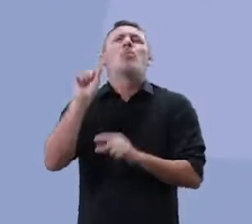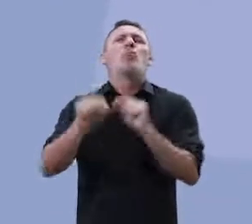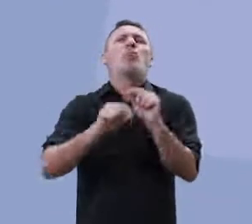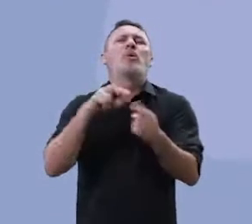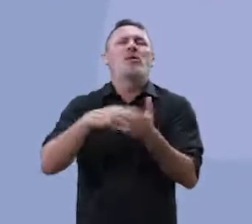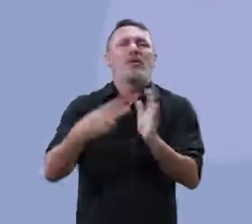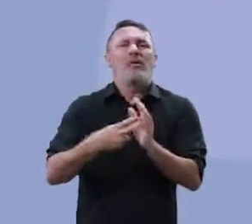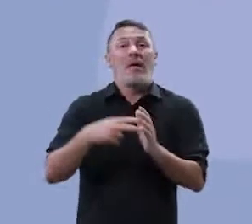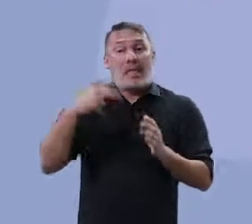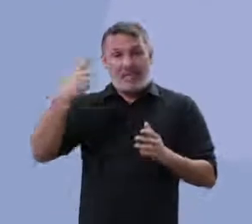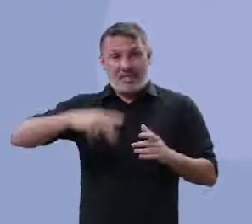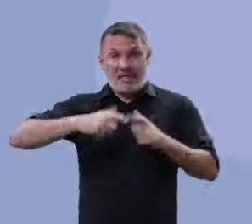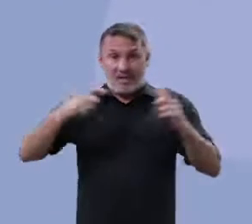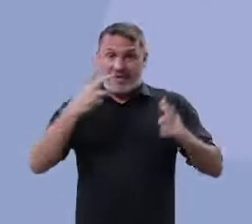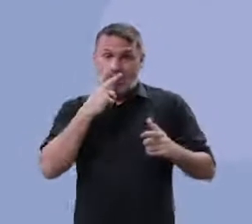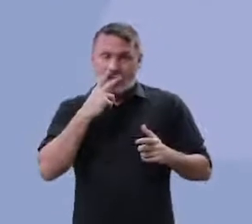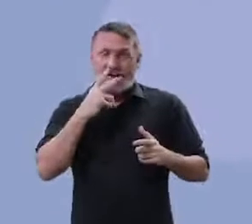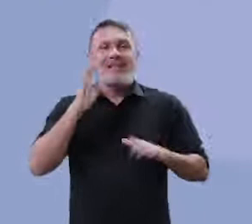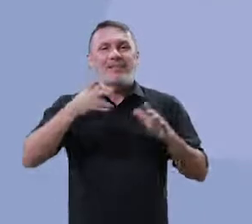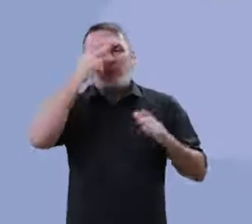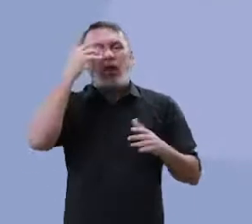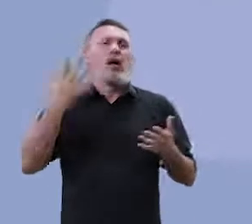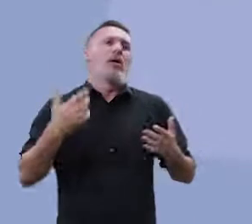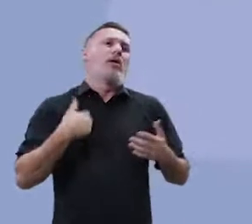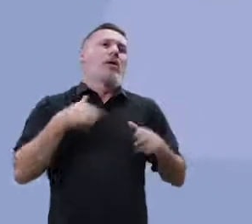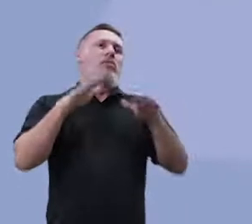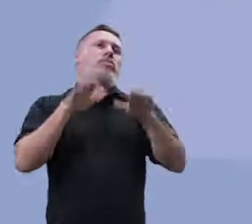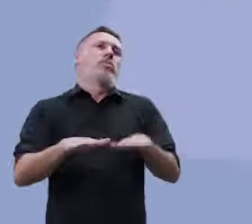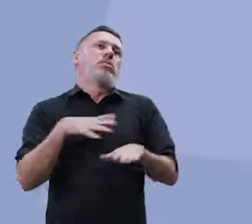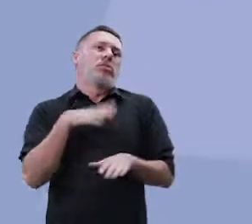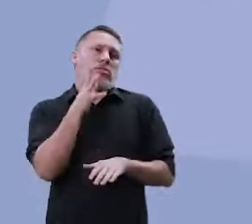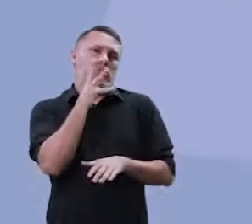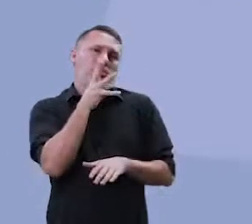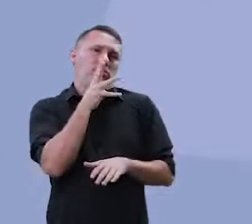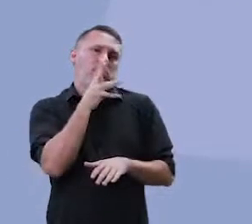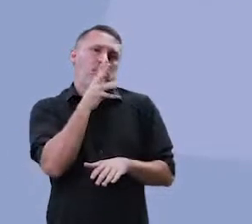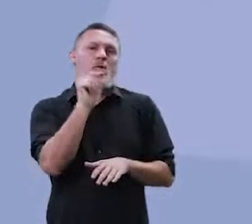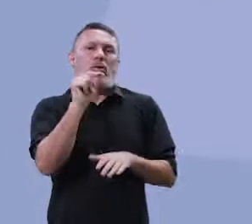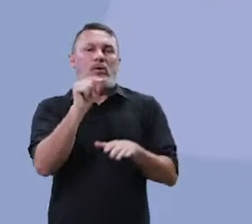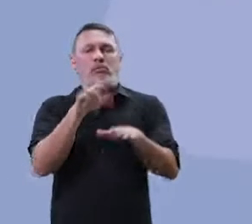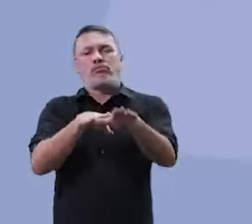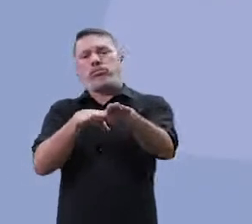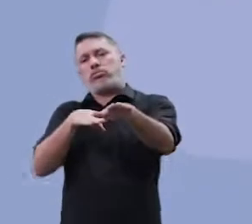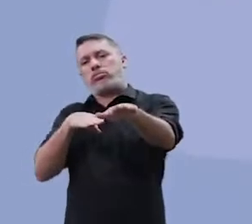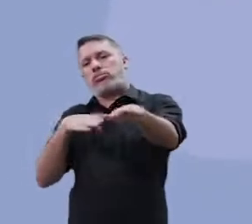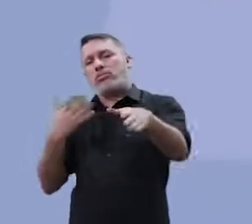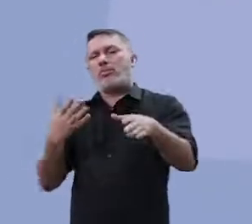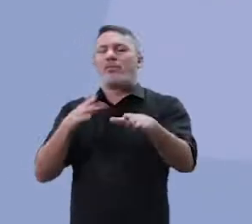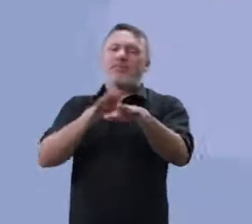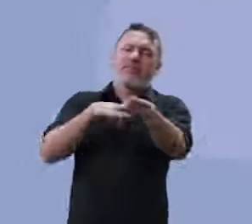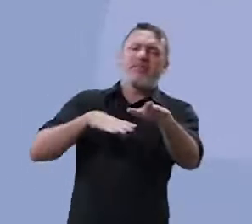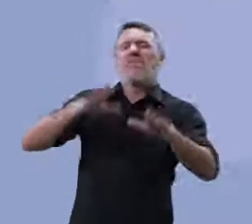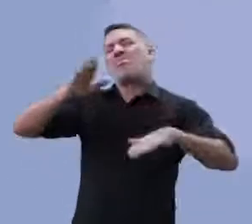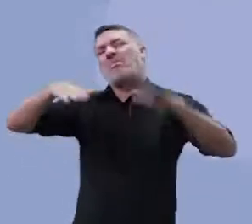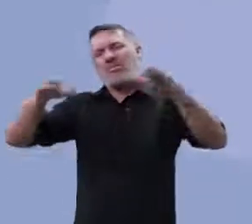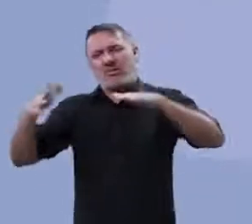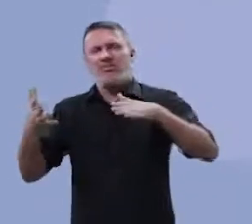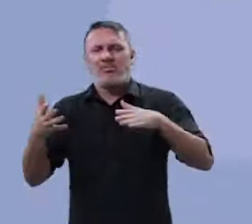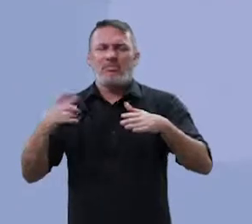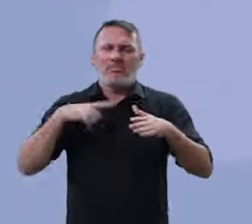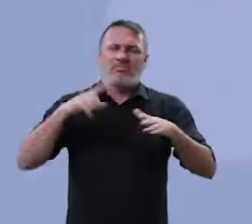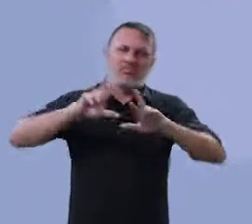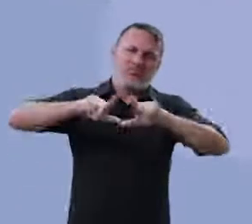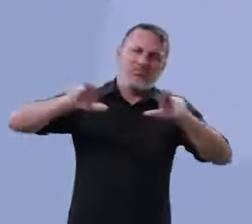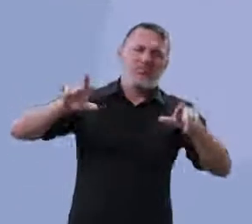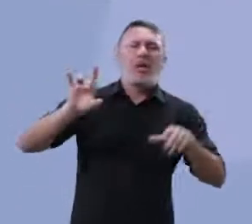menos aqui na Grande Vitória, nós temos o costume de falar bem assim, olha, estou preso no trânsito. As Pensamos como engarrafamento. A questão da variação